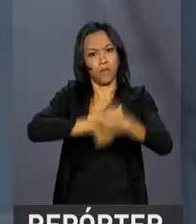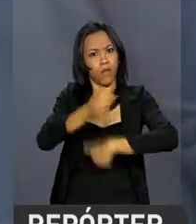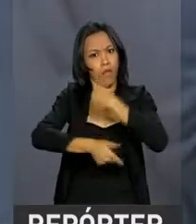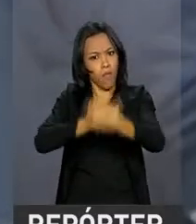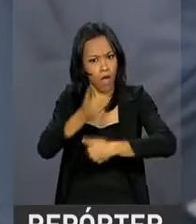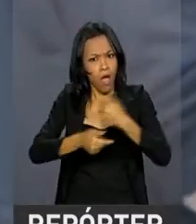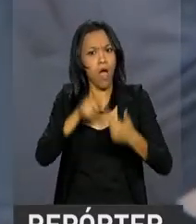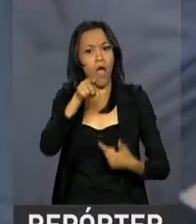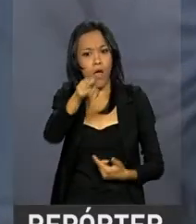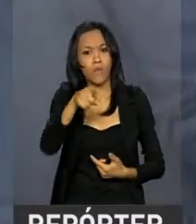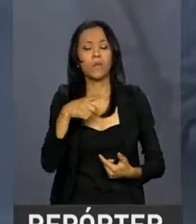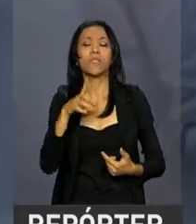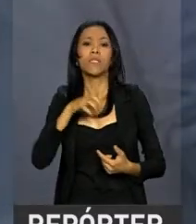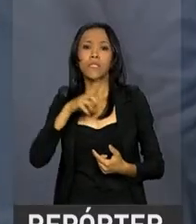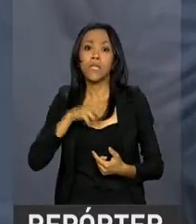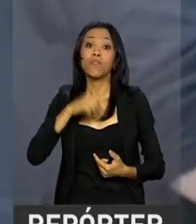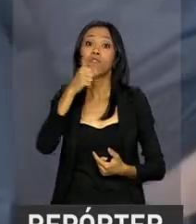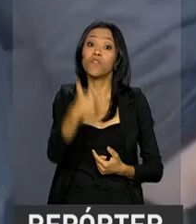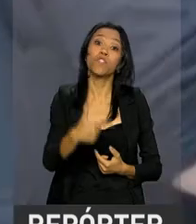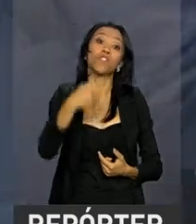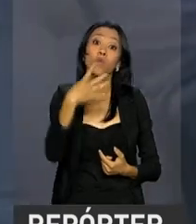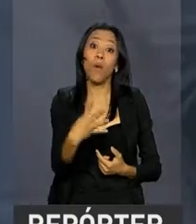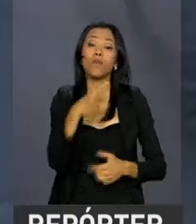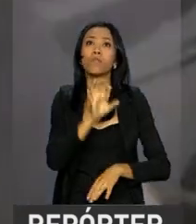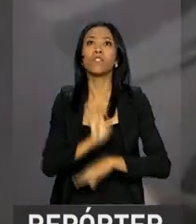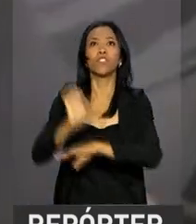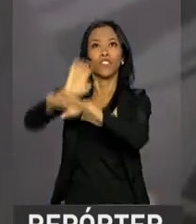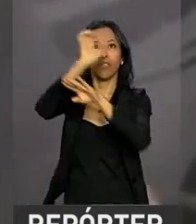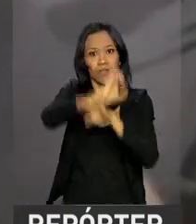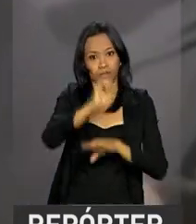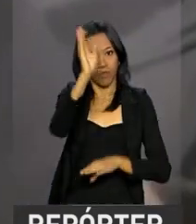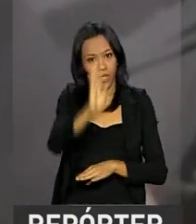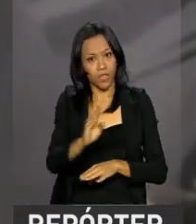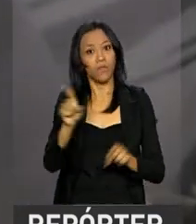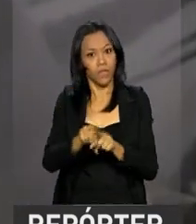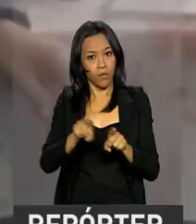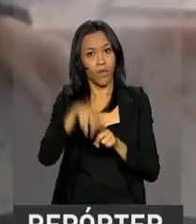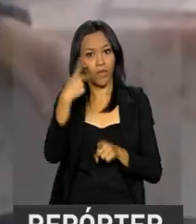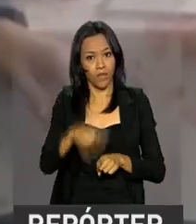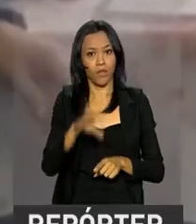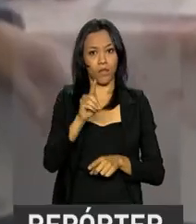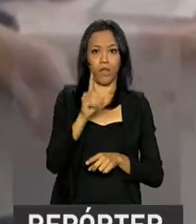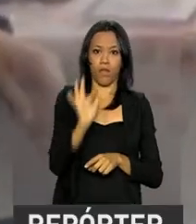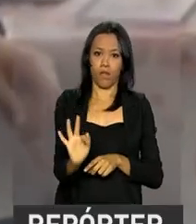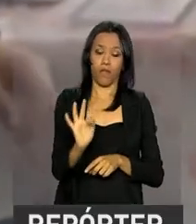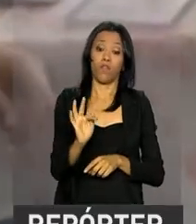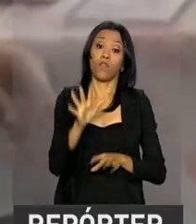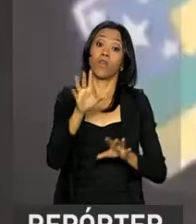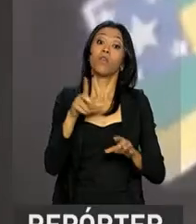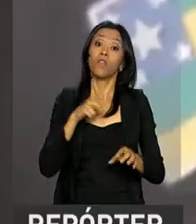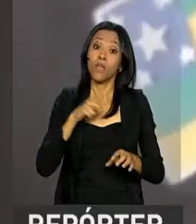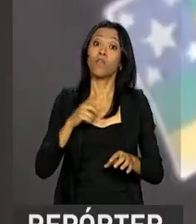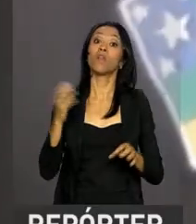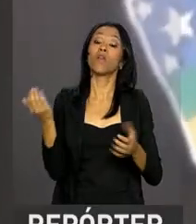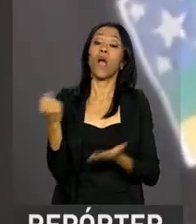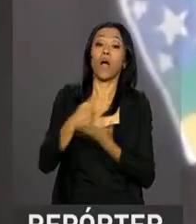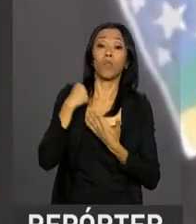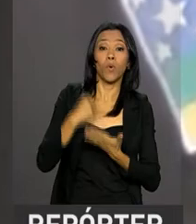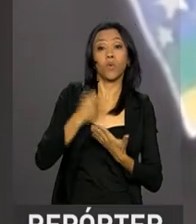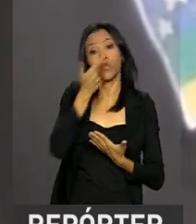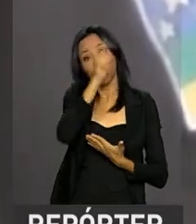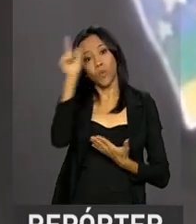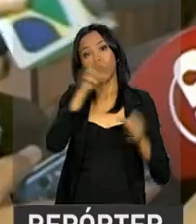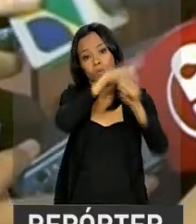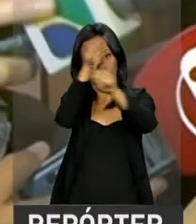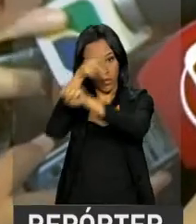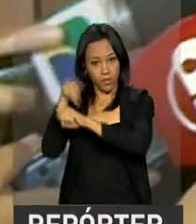que envolveu 24 estados do país além do distrito federal e cooperação internacional com diversos